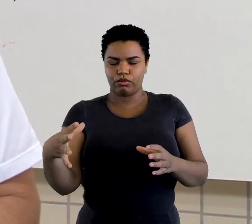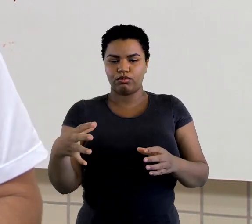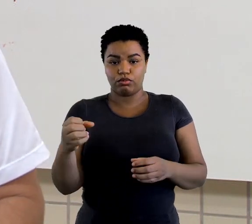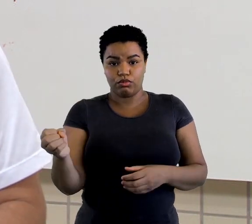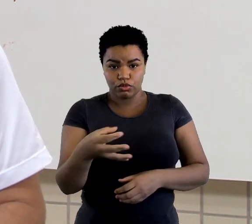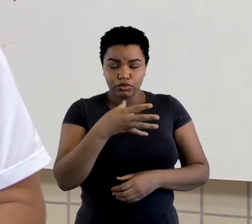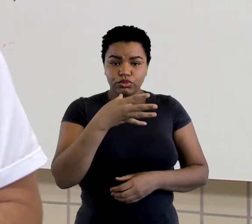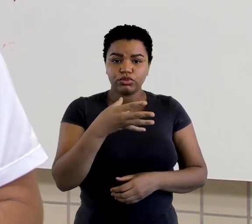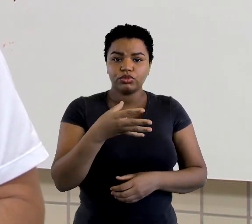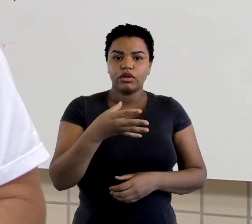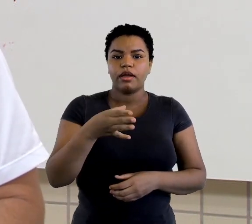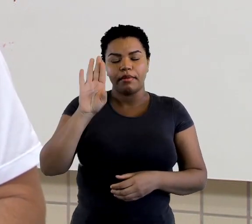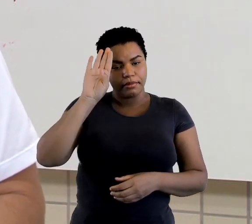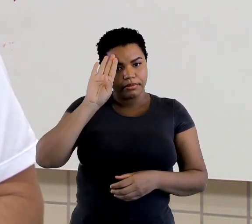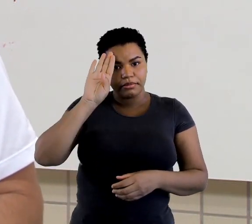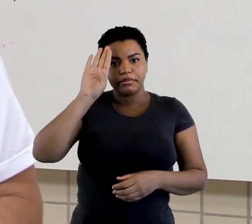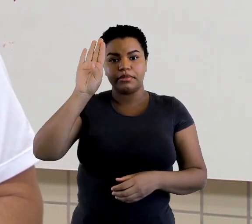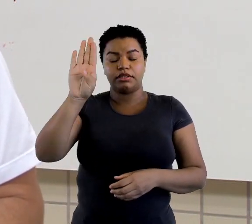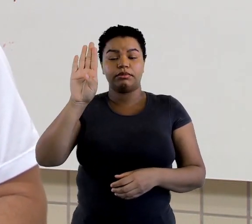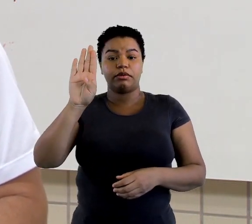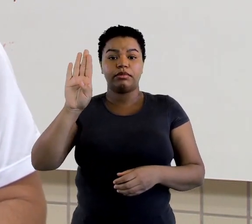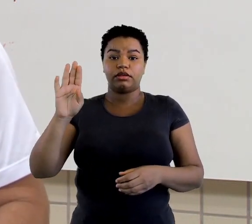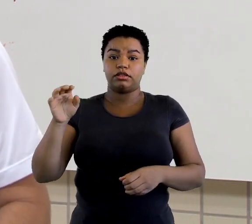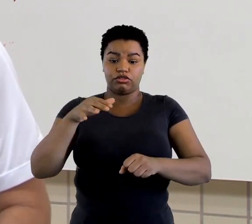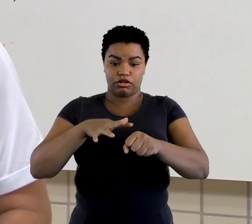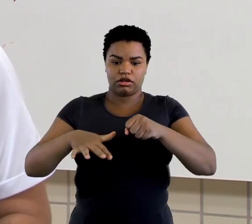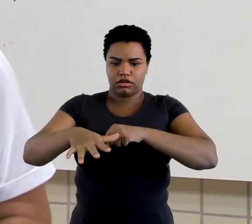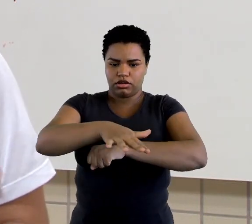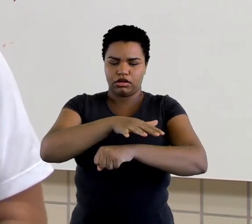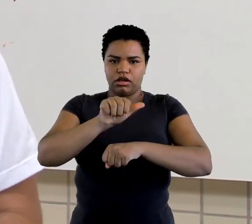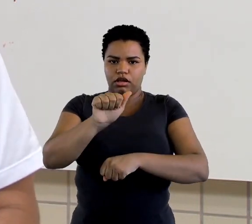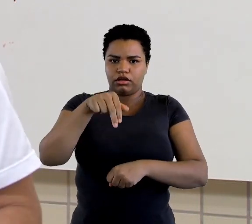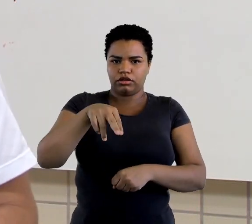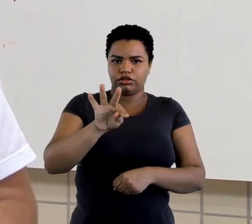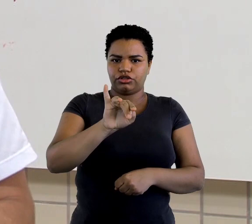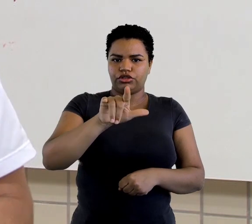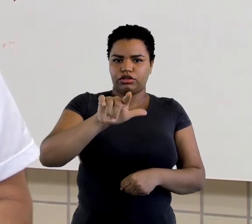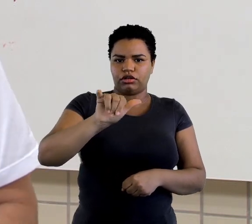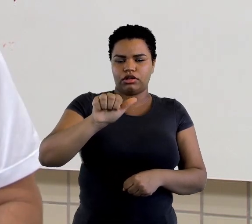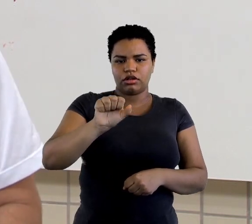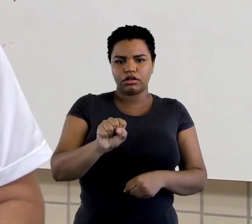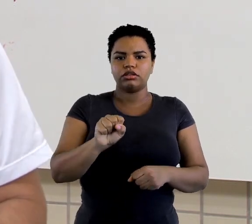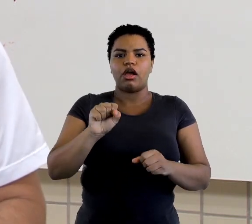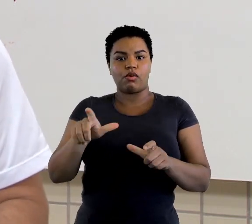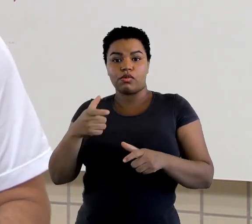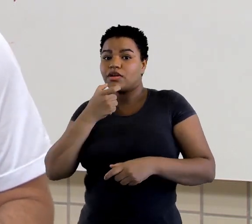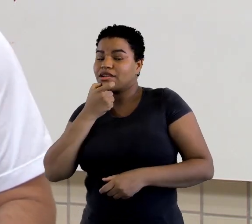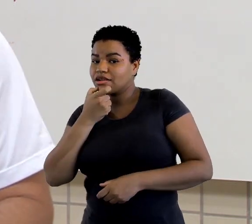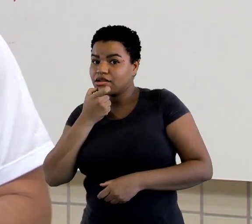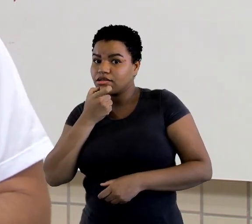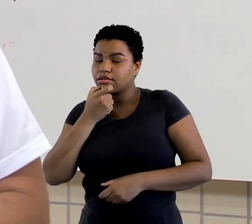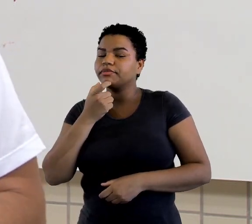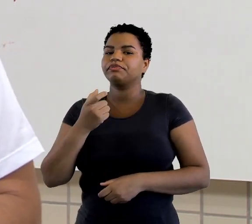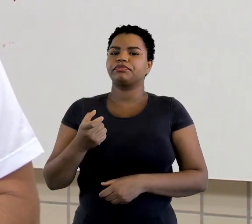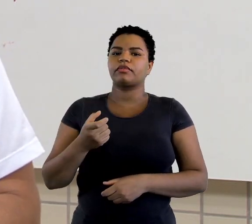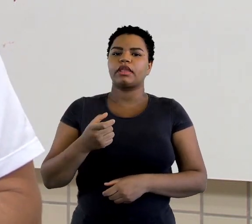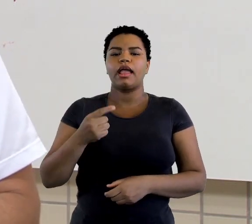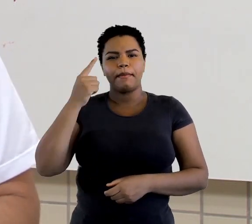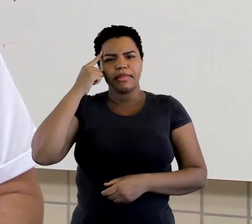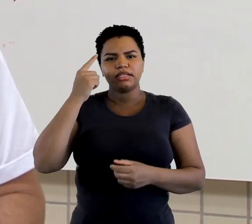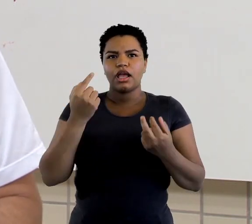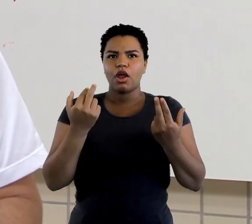ilhas das Antilhas, com a Inglaterra. É vocês imaginarem, pessoal, um triângulo, o comércio